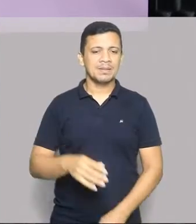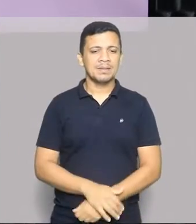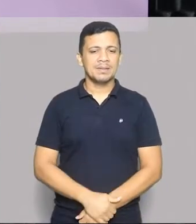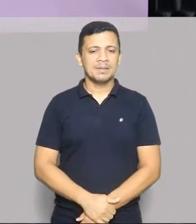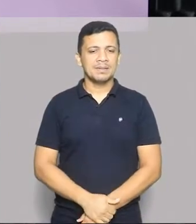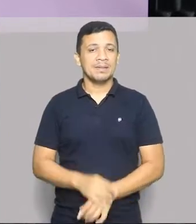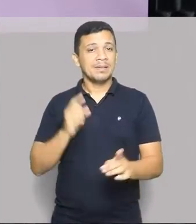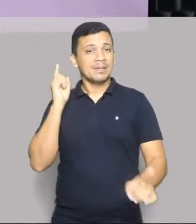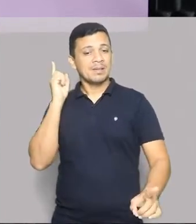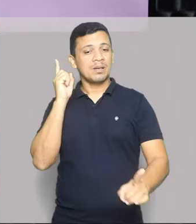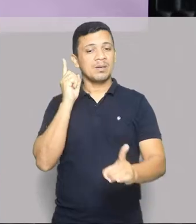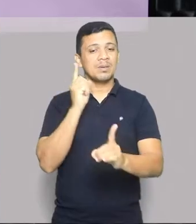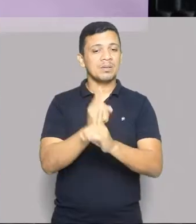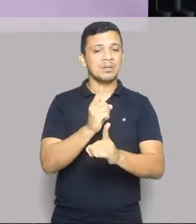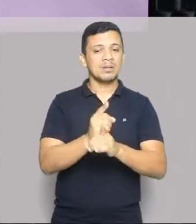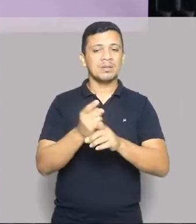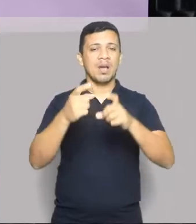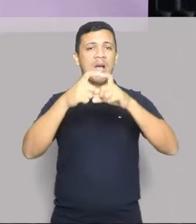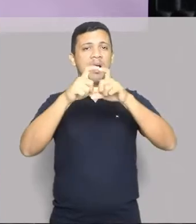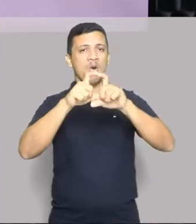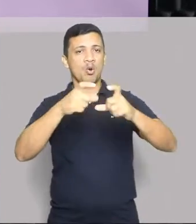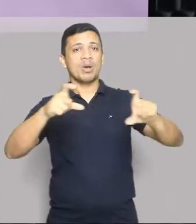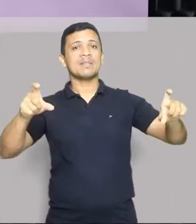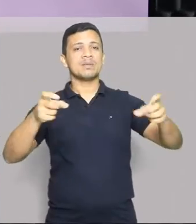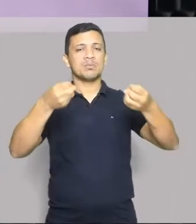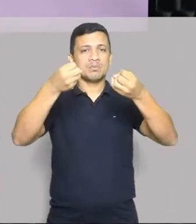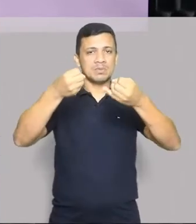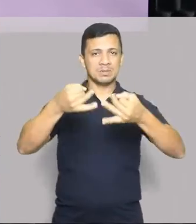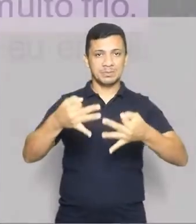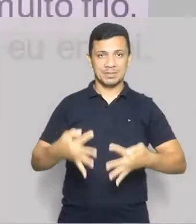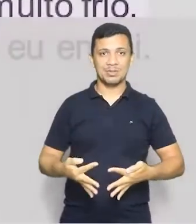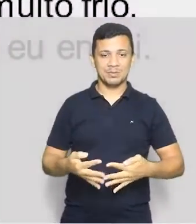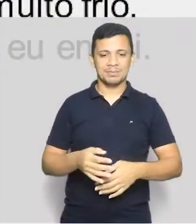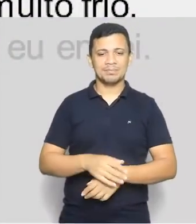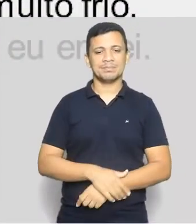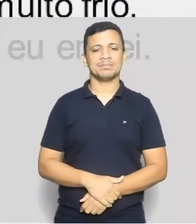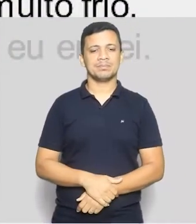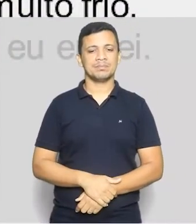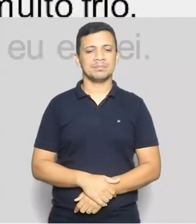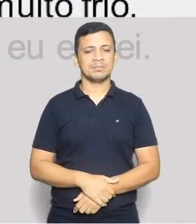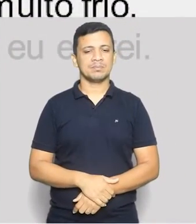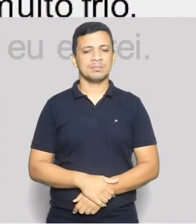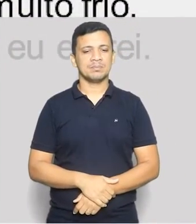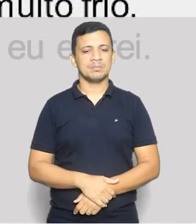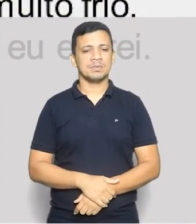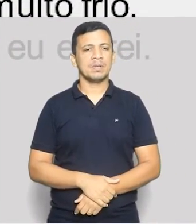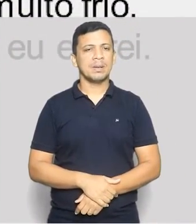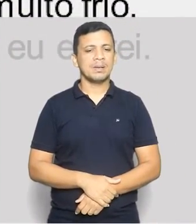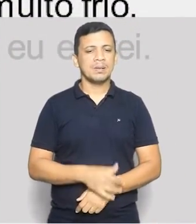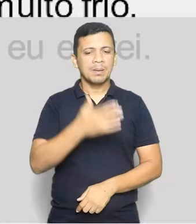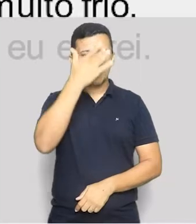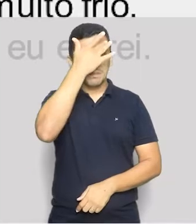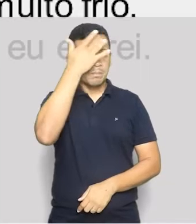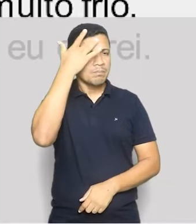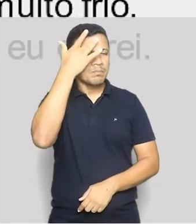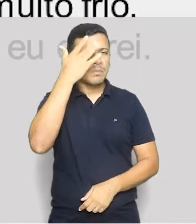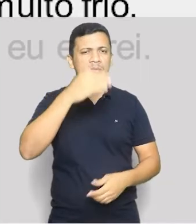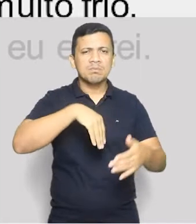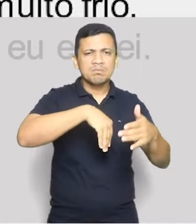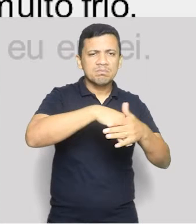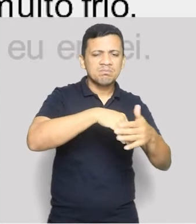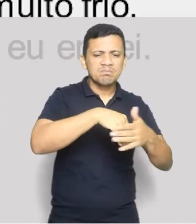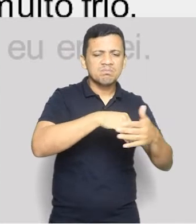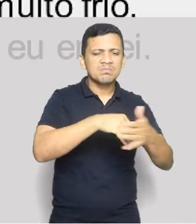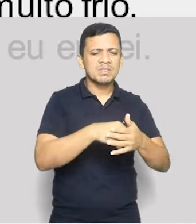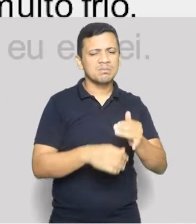pede que nós identificamos agora a oração explicativa. Vamos lá? A letra A diz assim, os jogadores ficaram muito